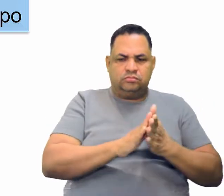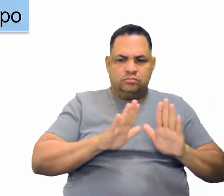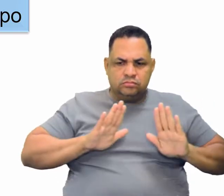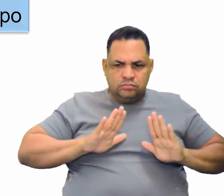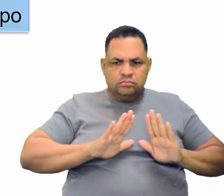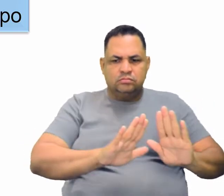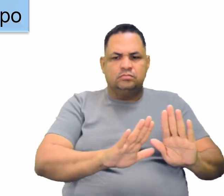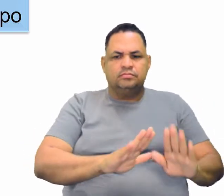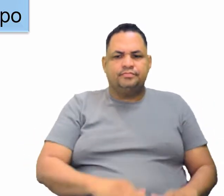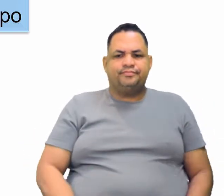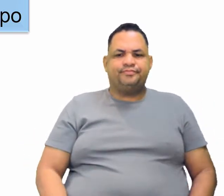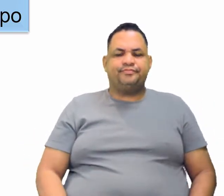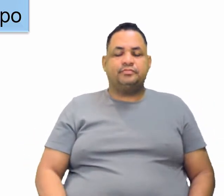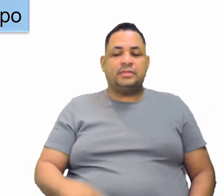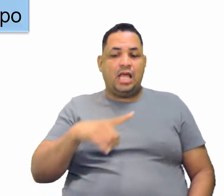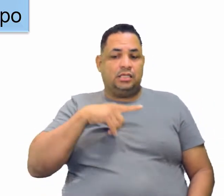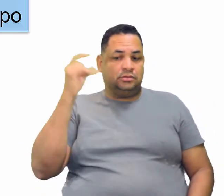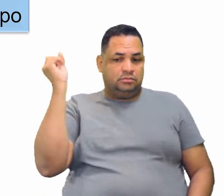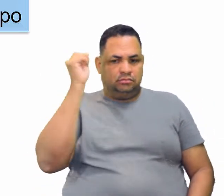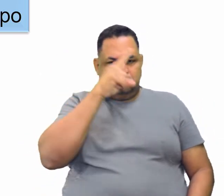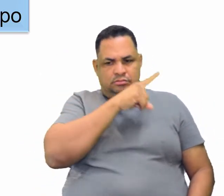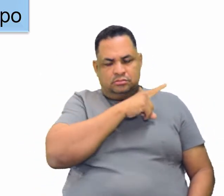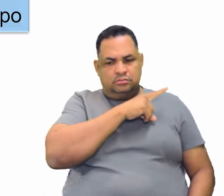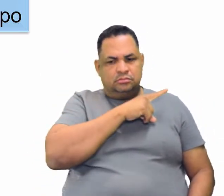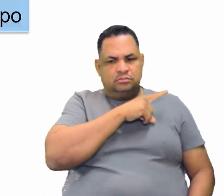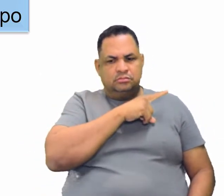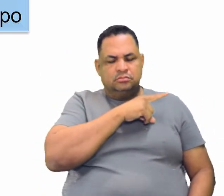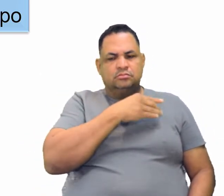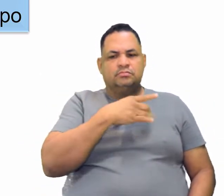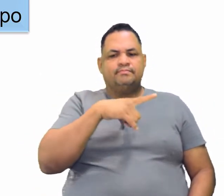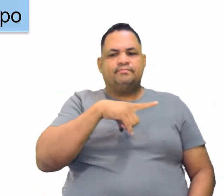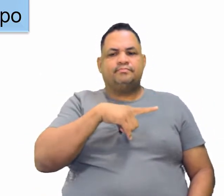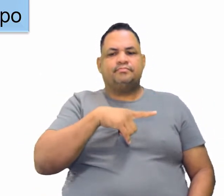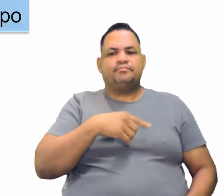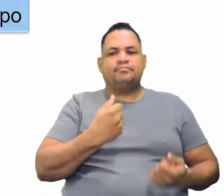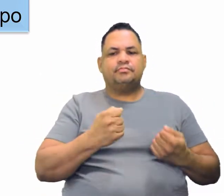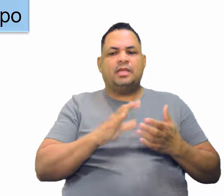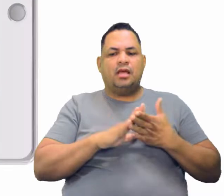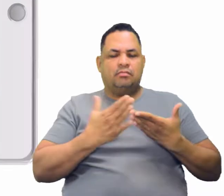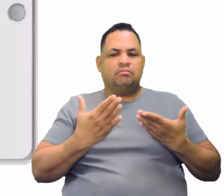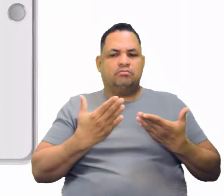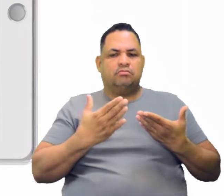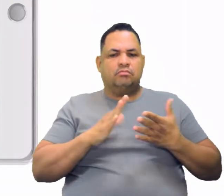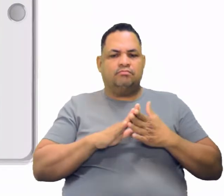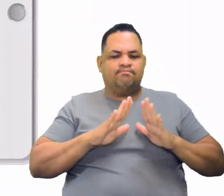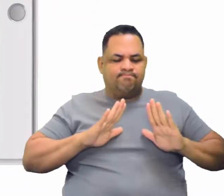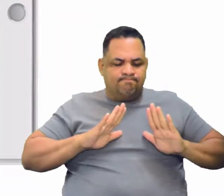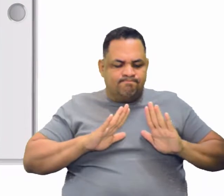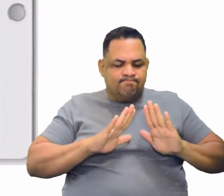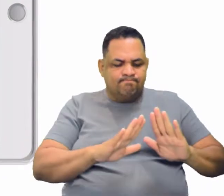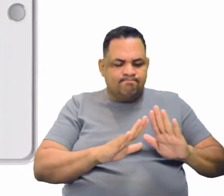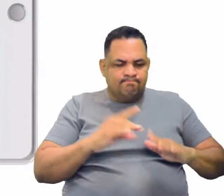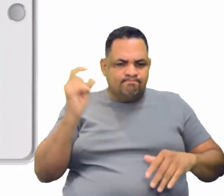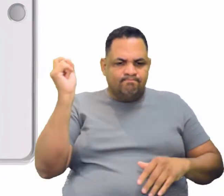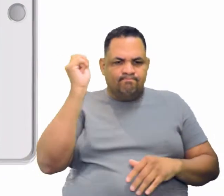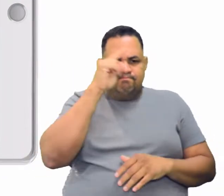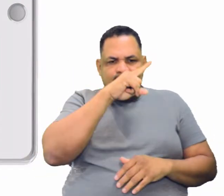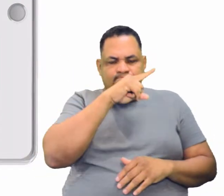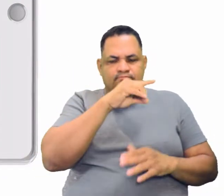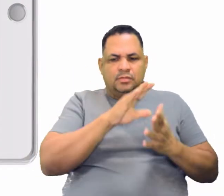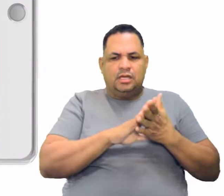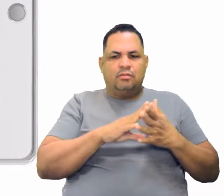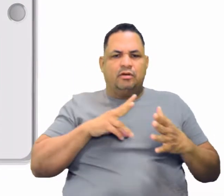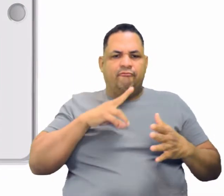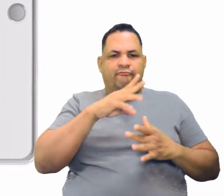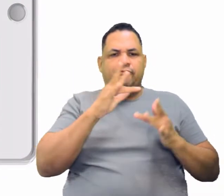que, pessoal? Uma dificuldade, não vai? Essa dificuldade, tu pode dizer que é uma força também, que a gente fala que é a força de